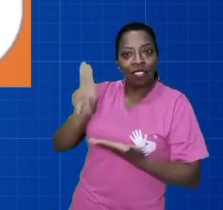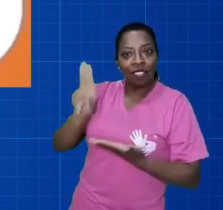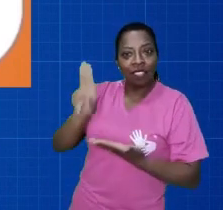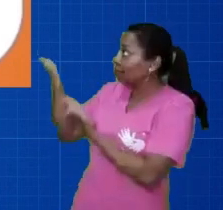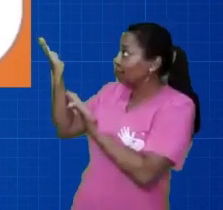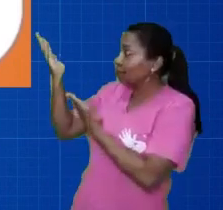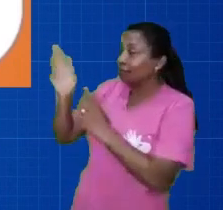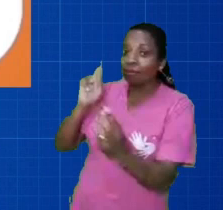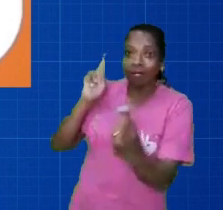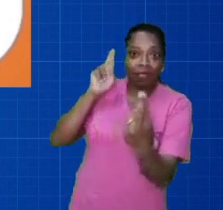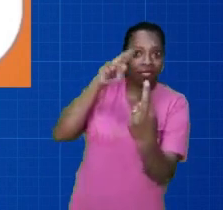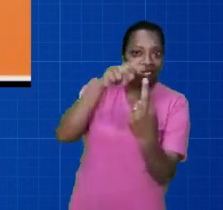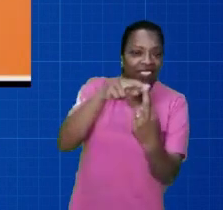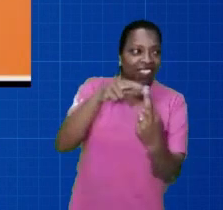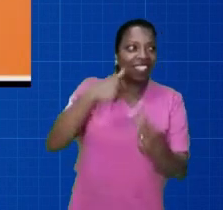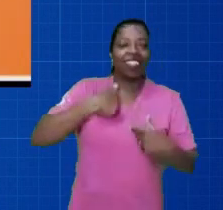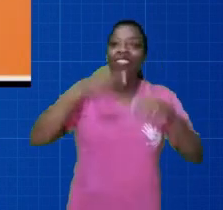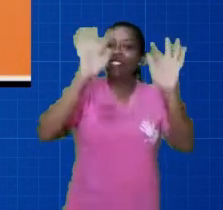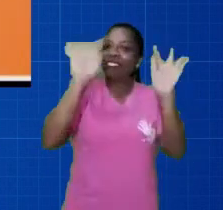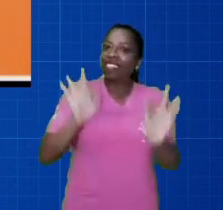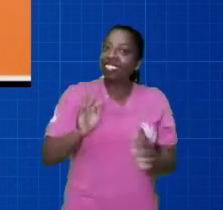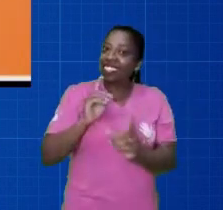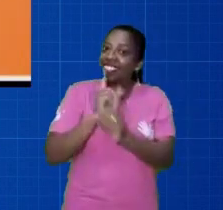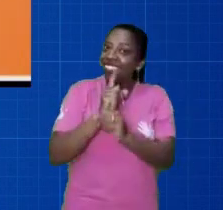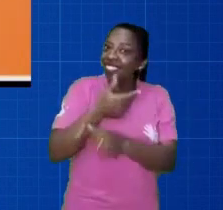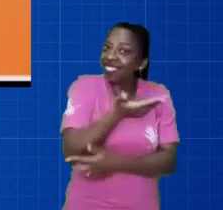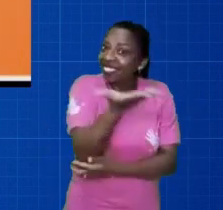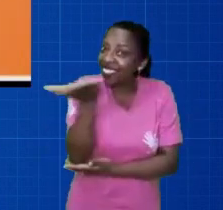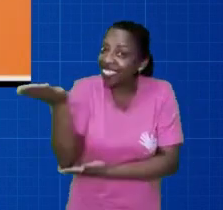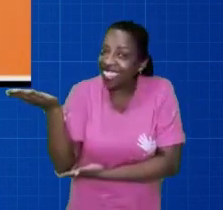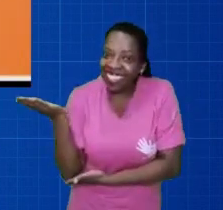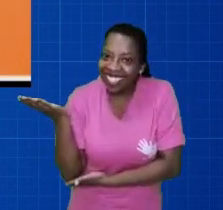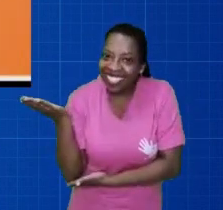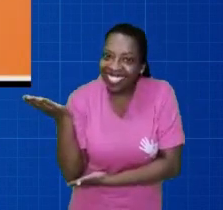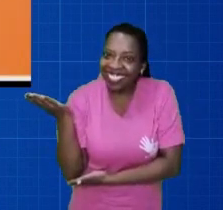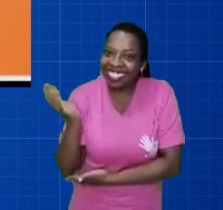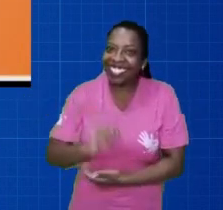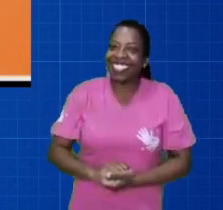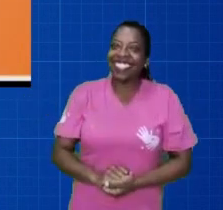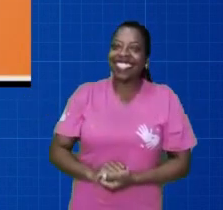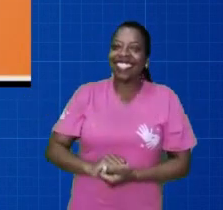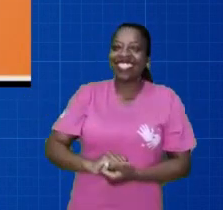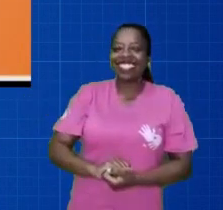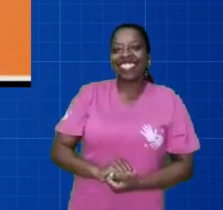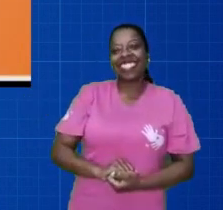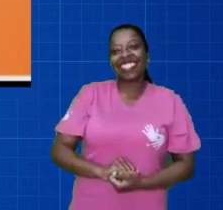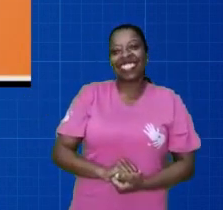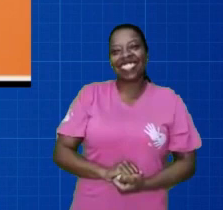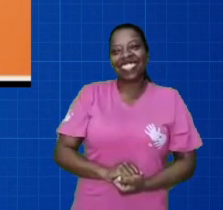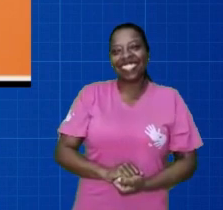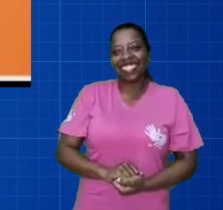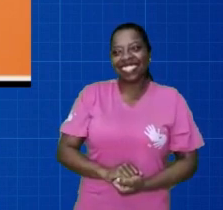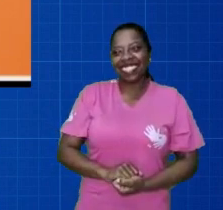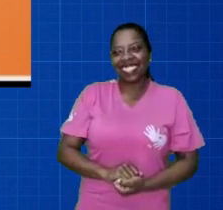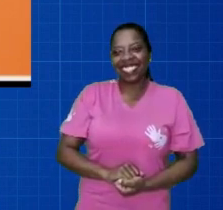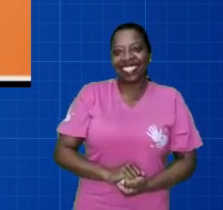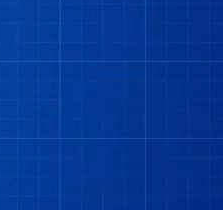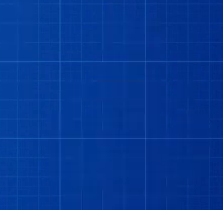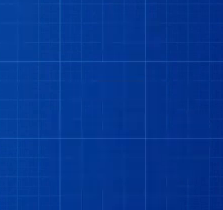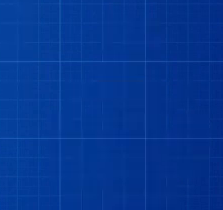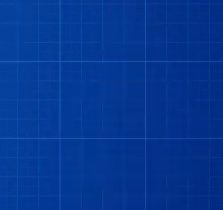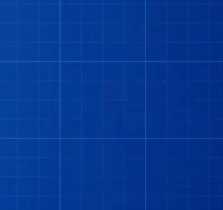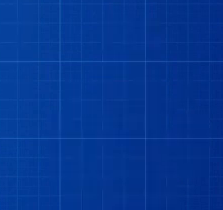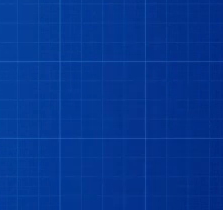mais usando essas referências. Fiquei muito feliz de encontrar vocês. Até breve!